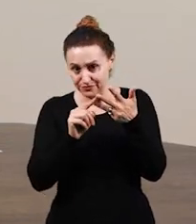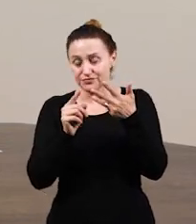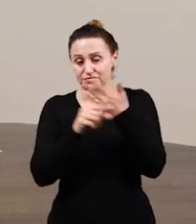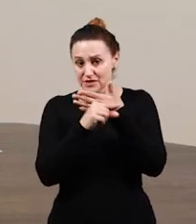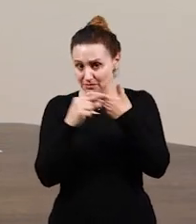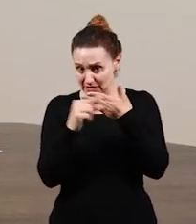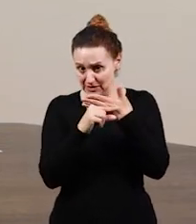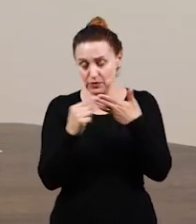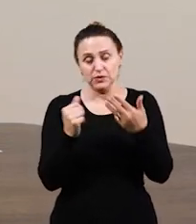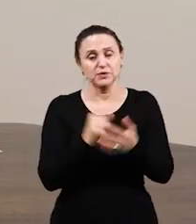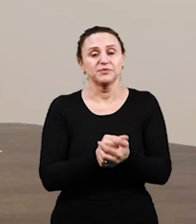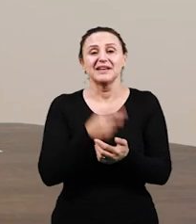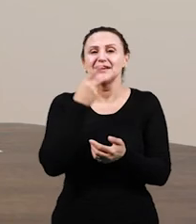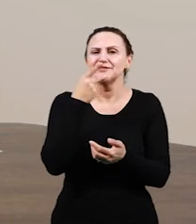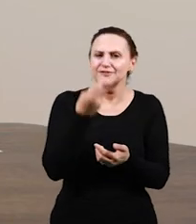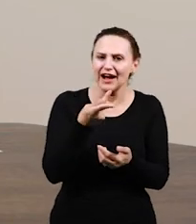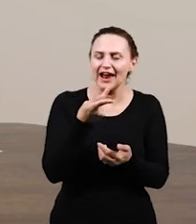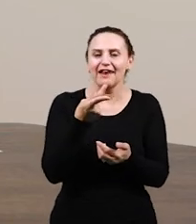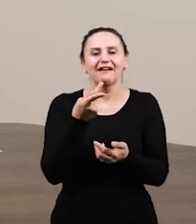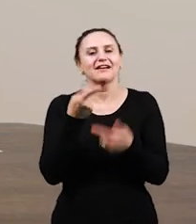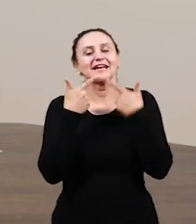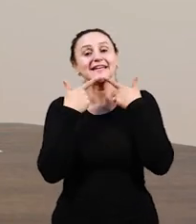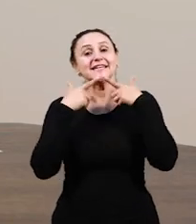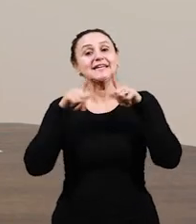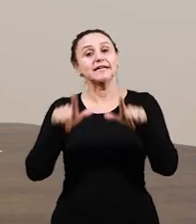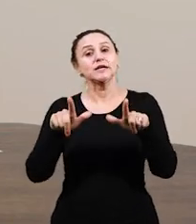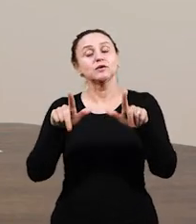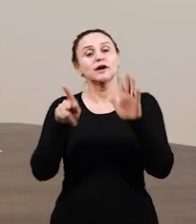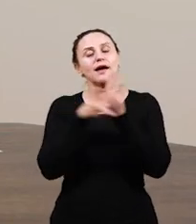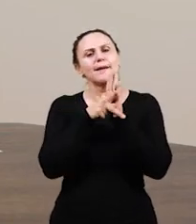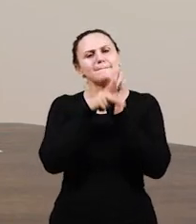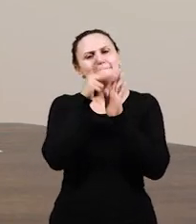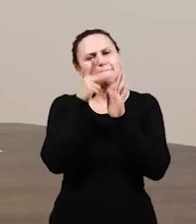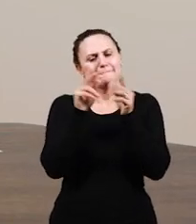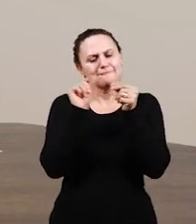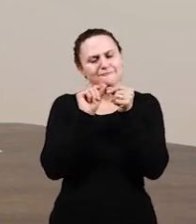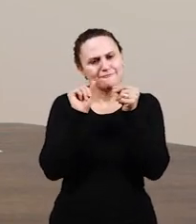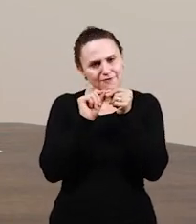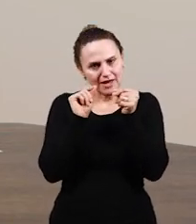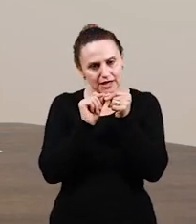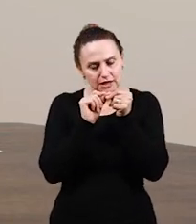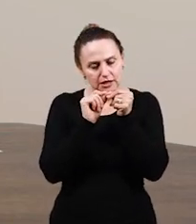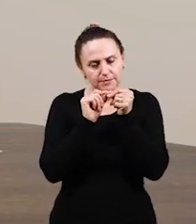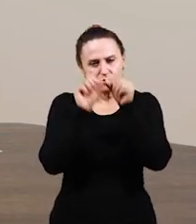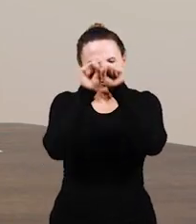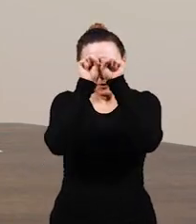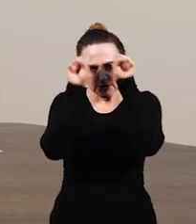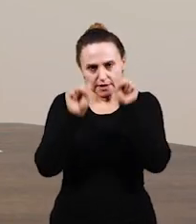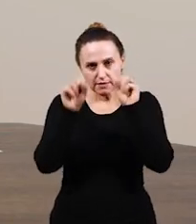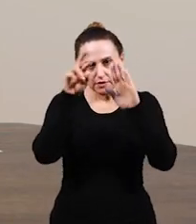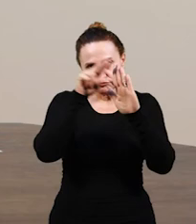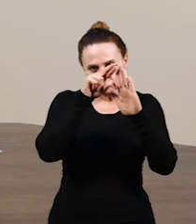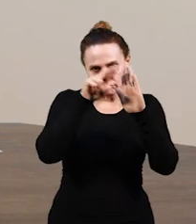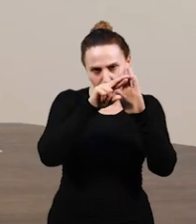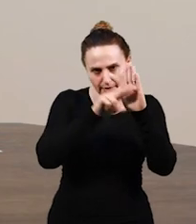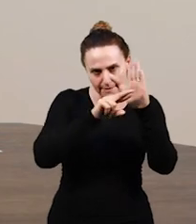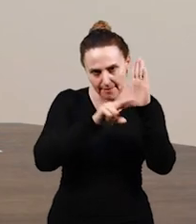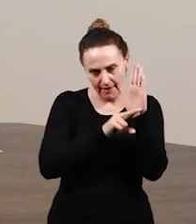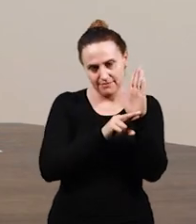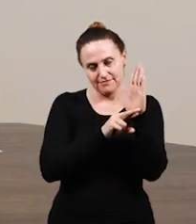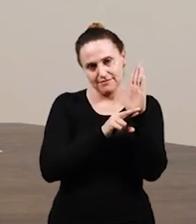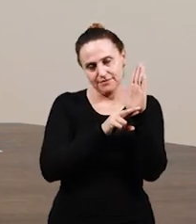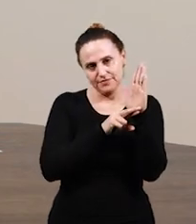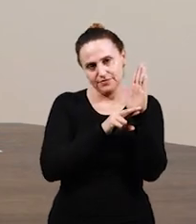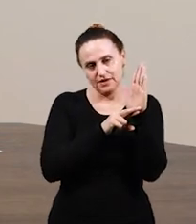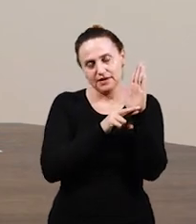portions que ele disse que a língua é formada por um sistema de regras né e a partir desse sistema